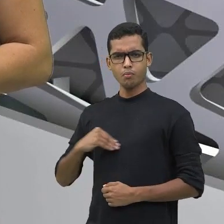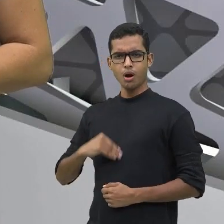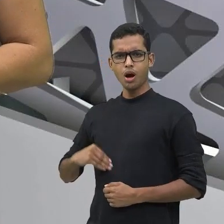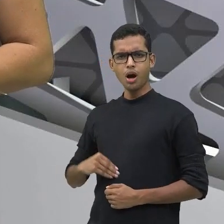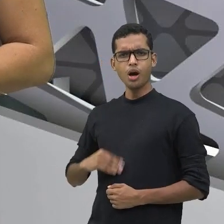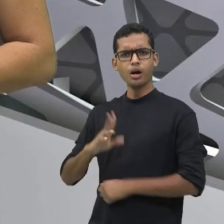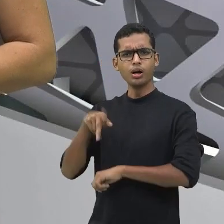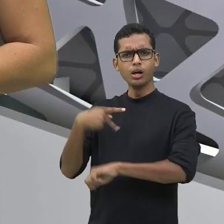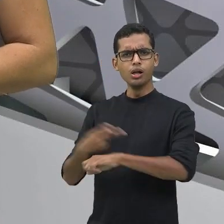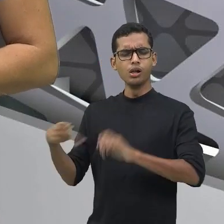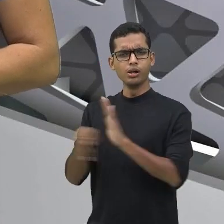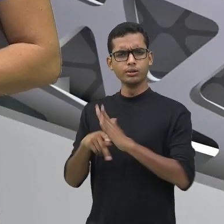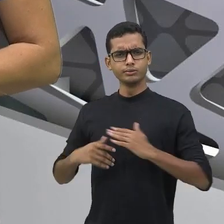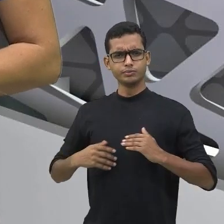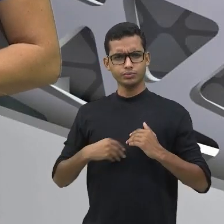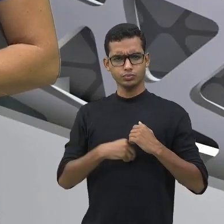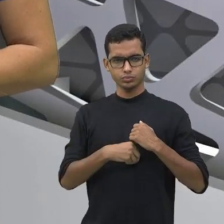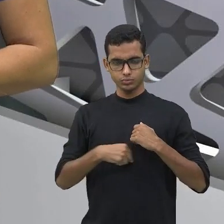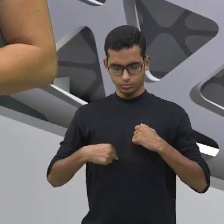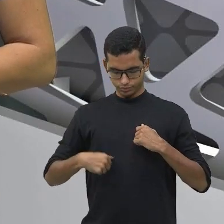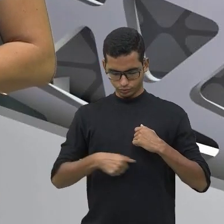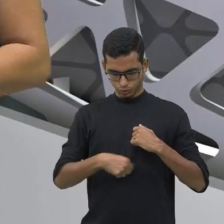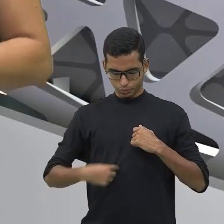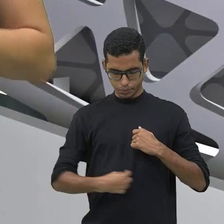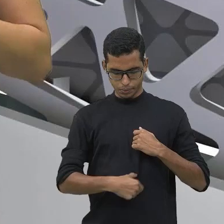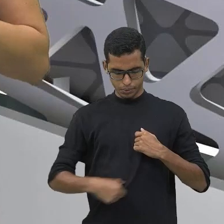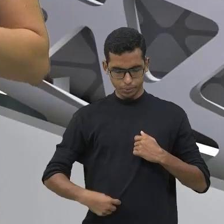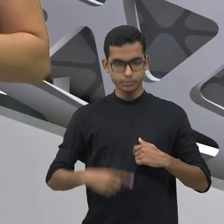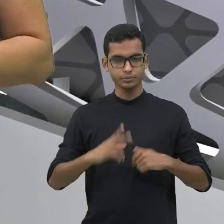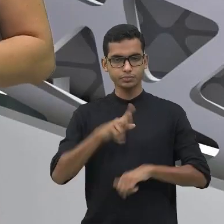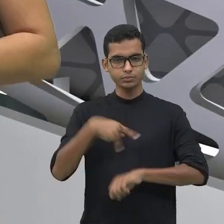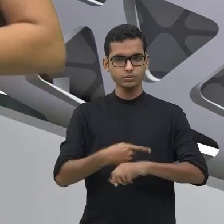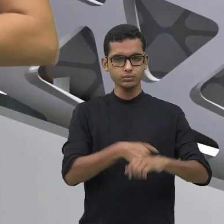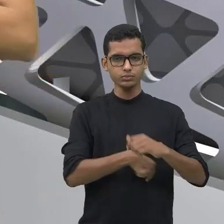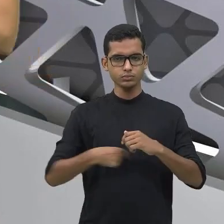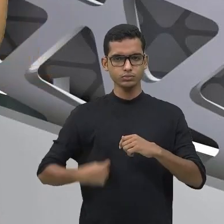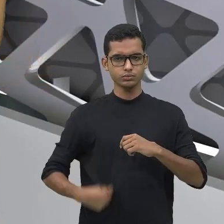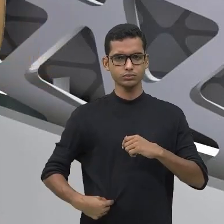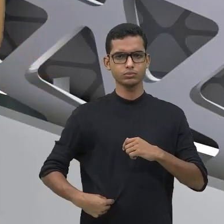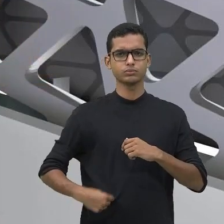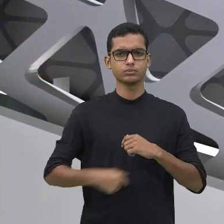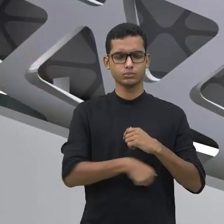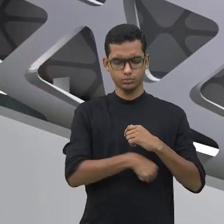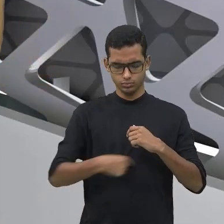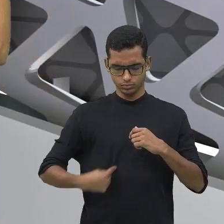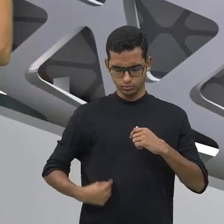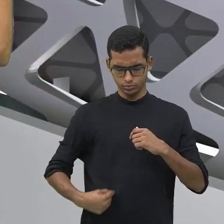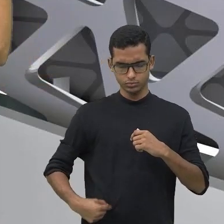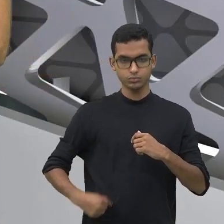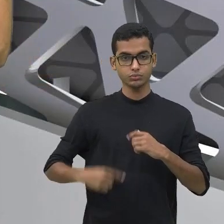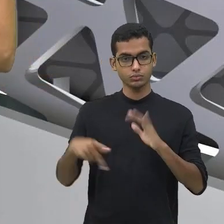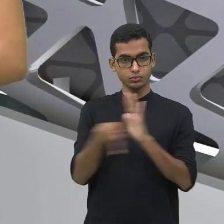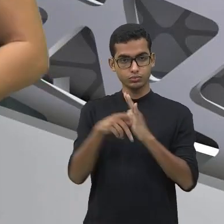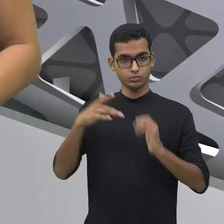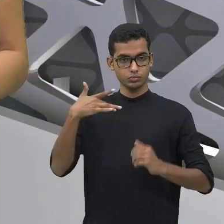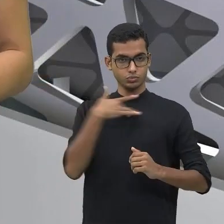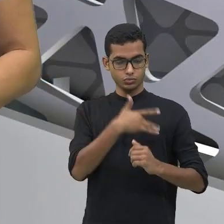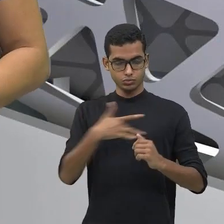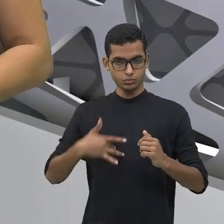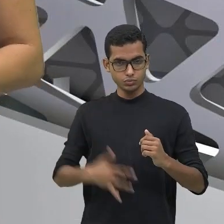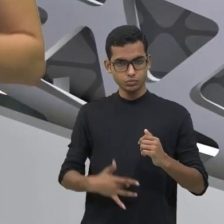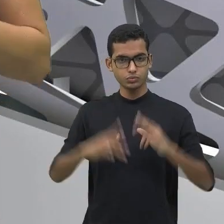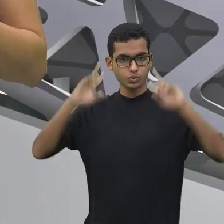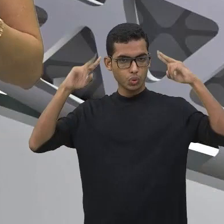estômago, intestino grosso e intestino delgado. Esses são os órgãos do sistema digestório